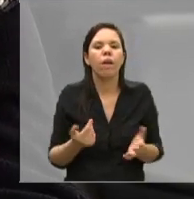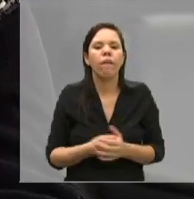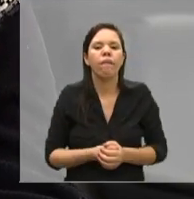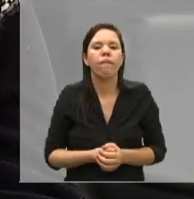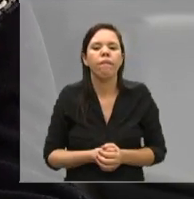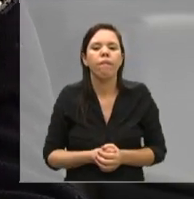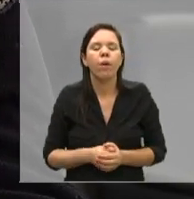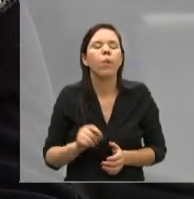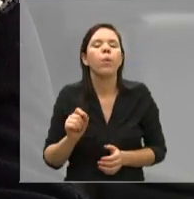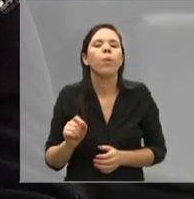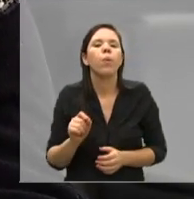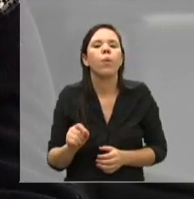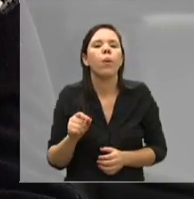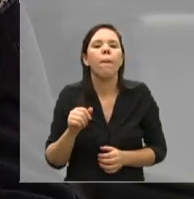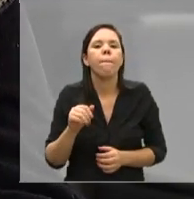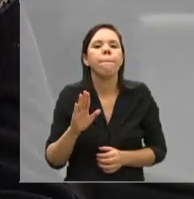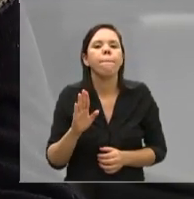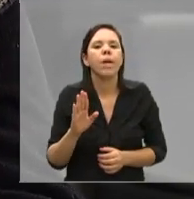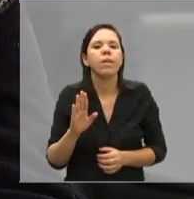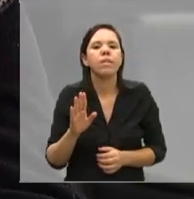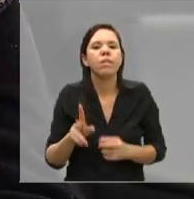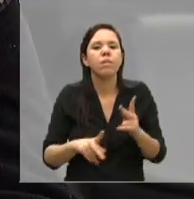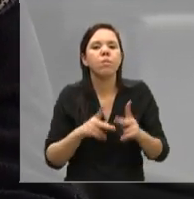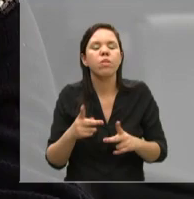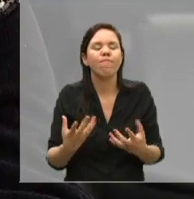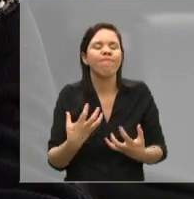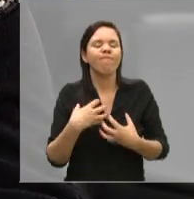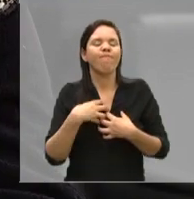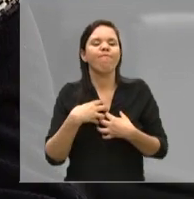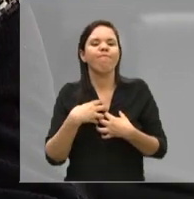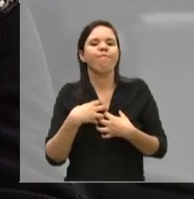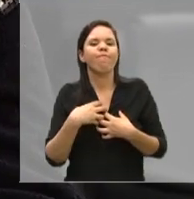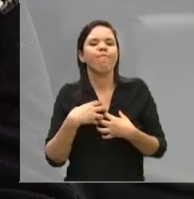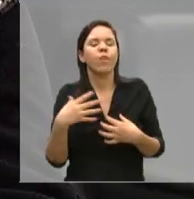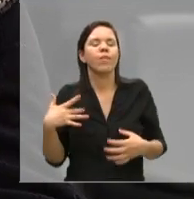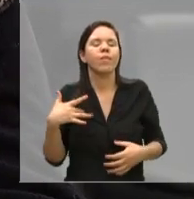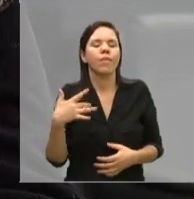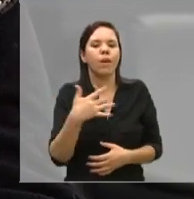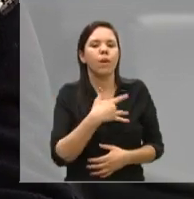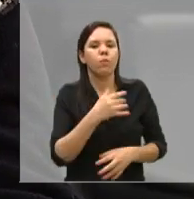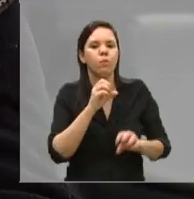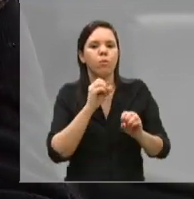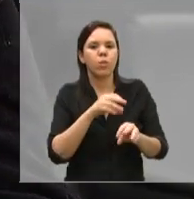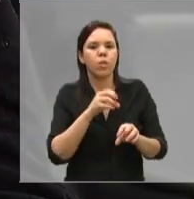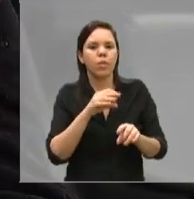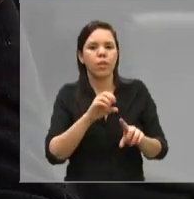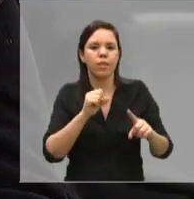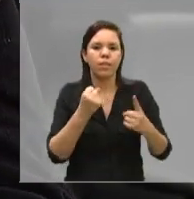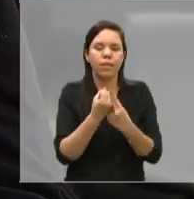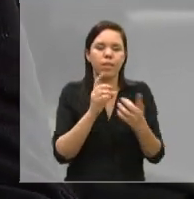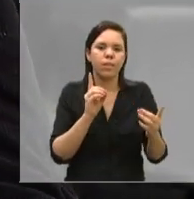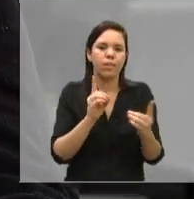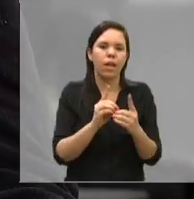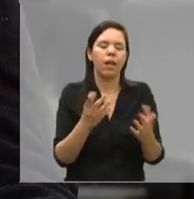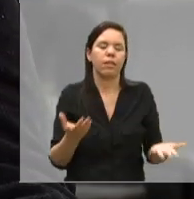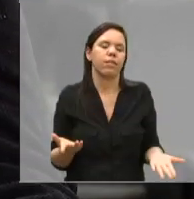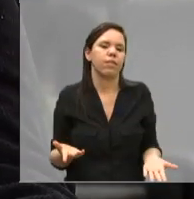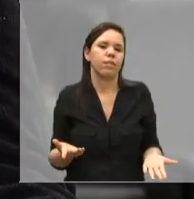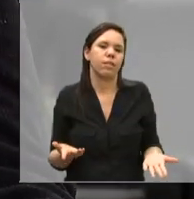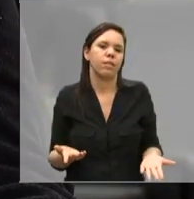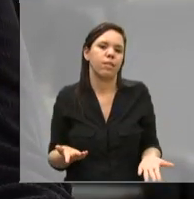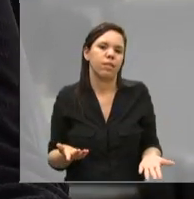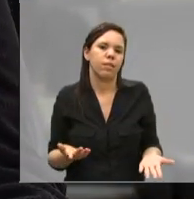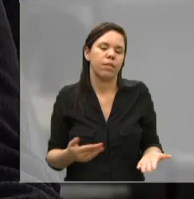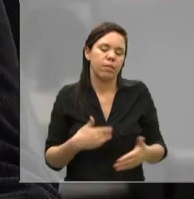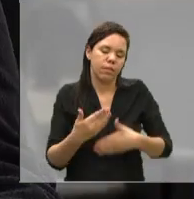exatamente aquilo que mais as pessoas sentem na sua vida. Saúde, educação, assistência, tudo isso as pessoas vivem